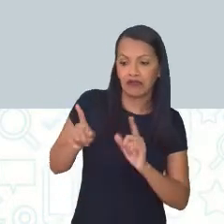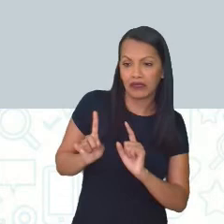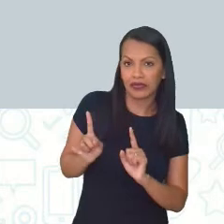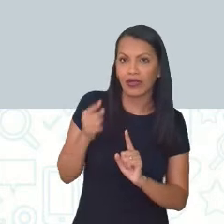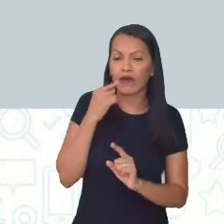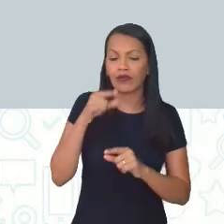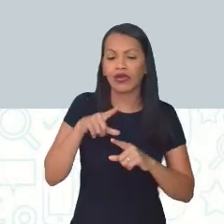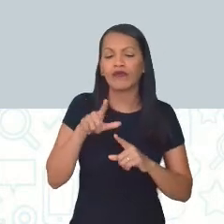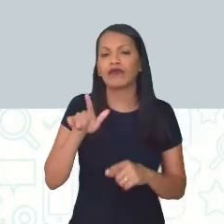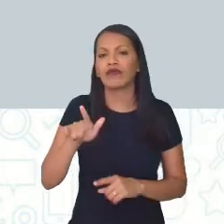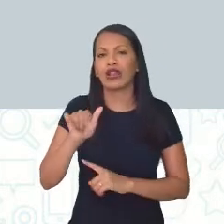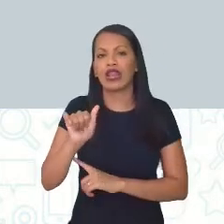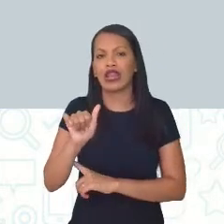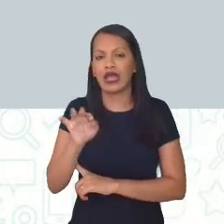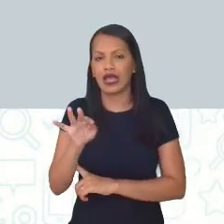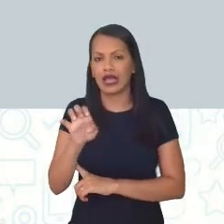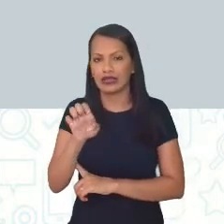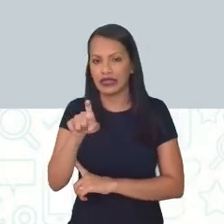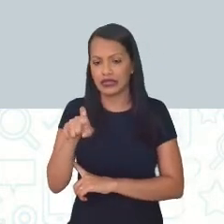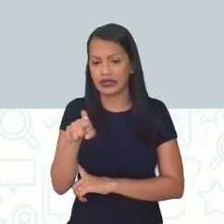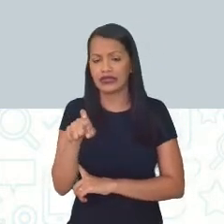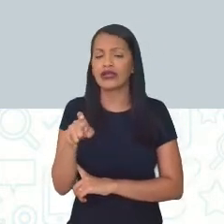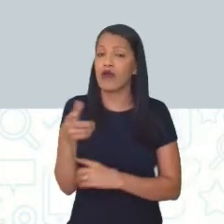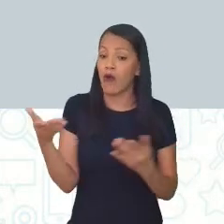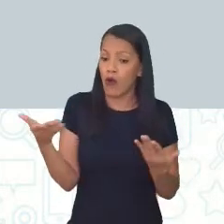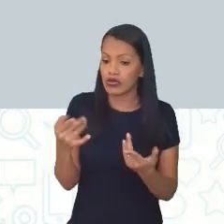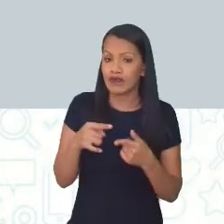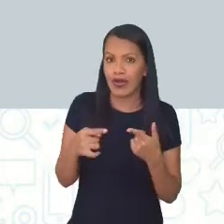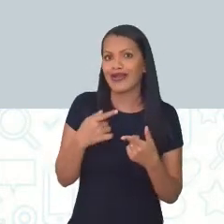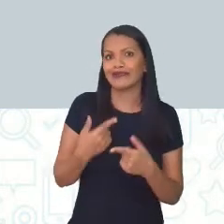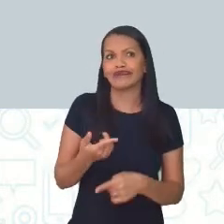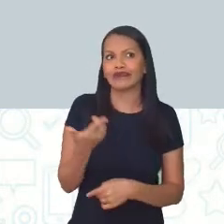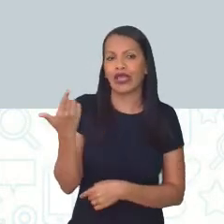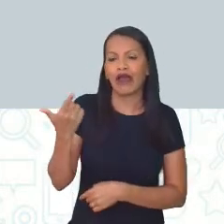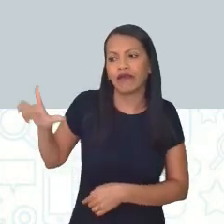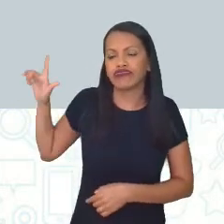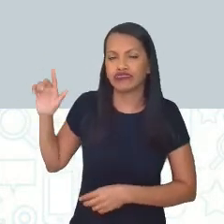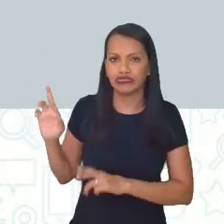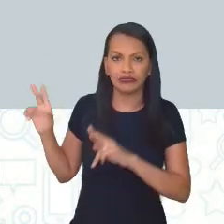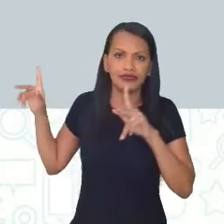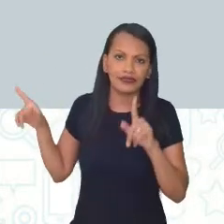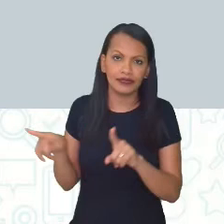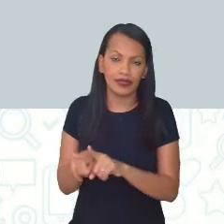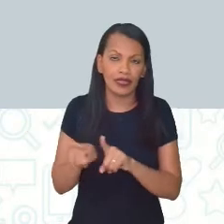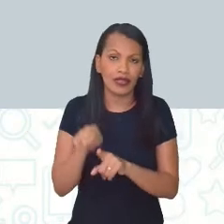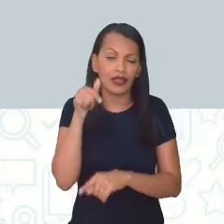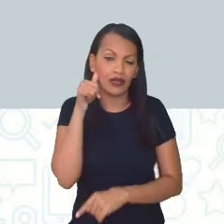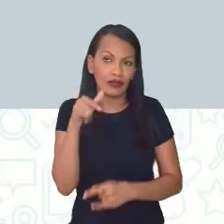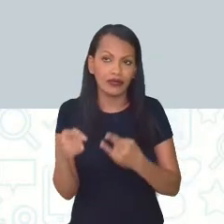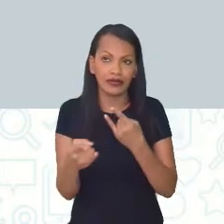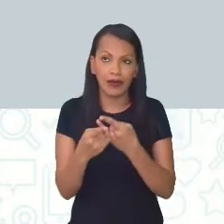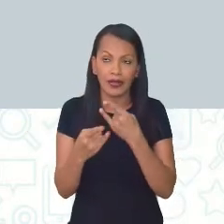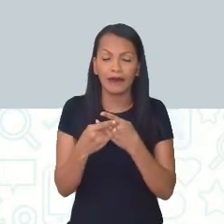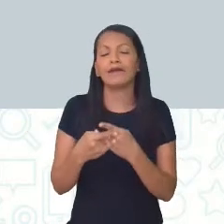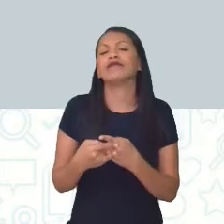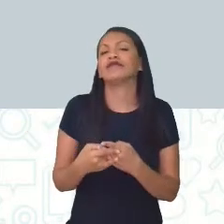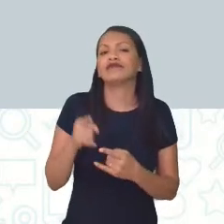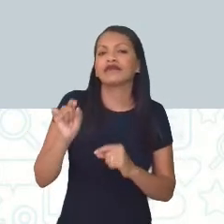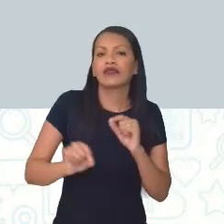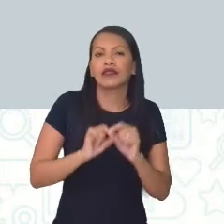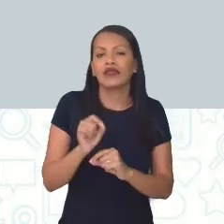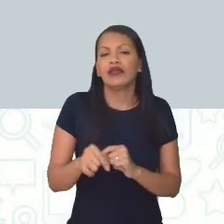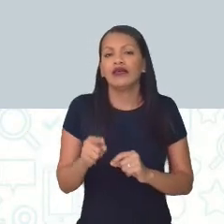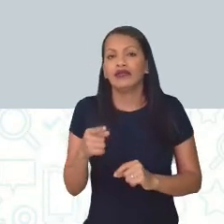o látex hoje, mas com outro material. E a camisinha feminina também é aquela que eu mostrei a vocês, também é um